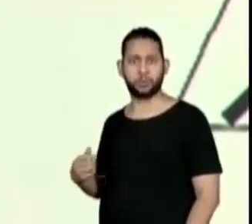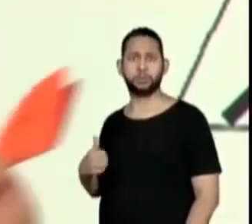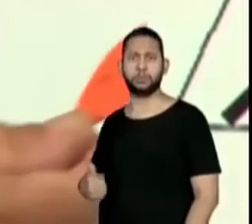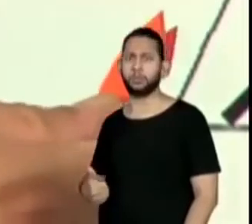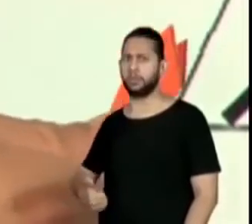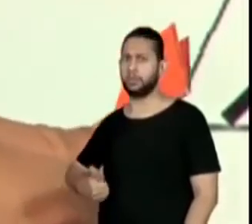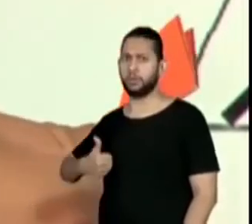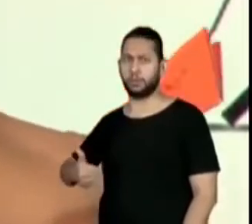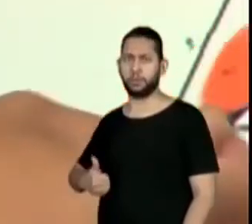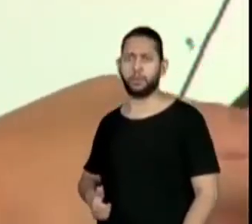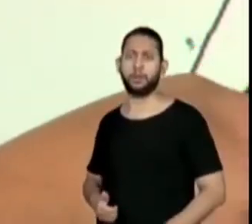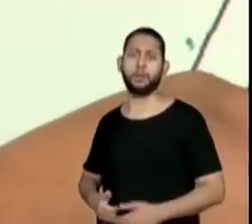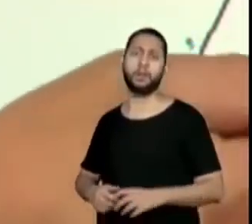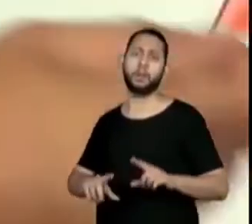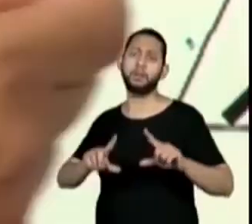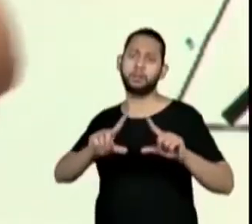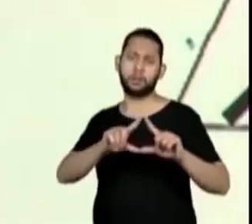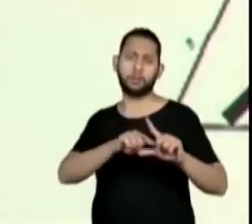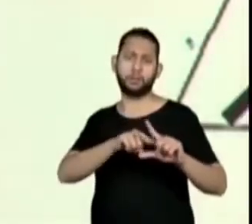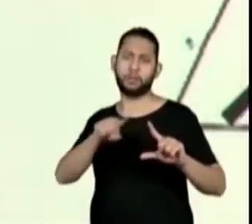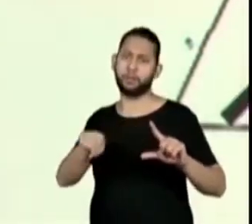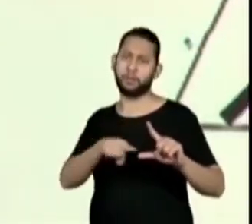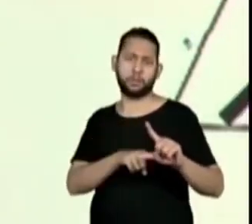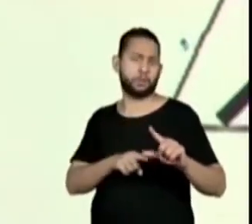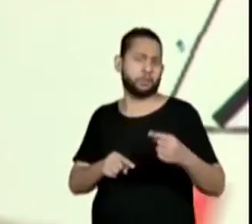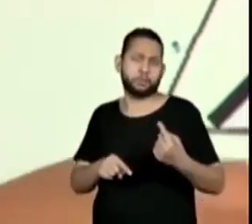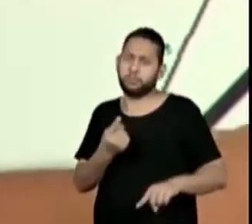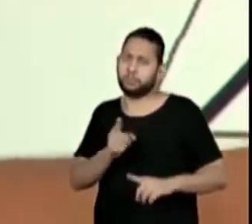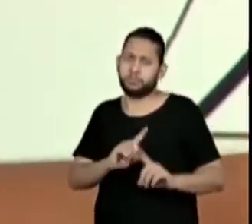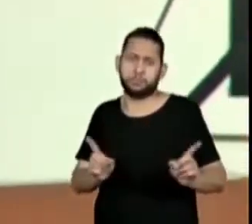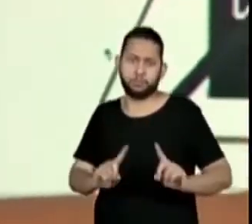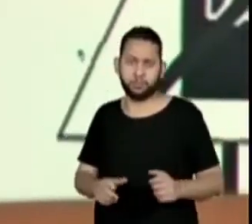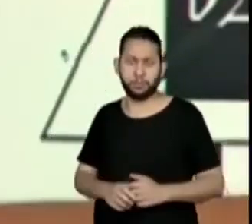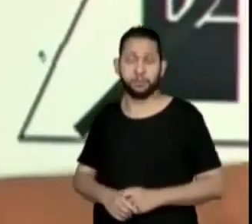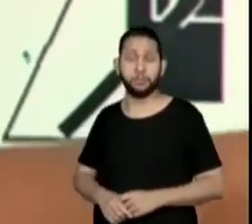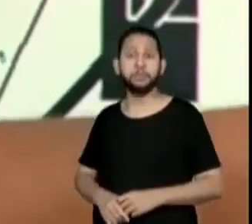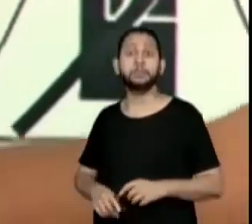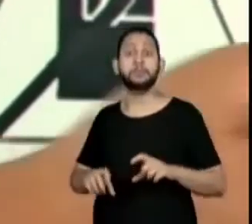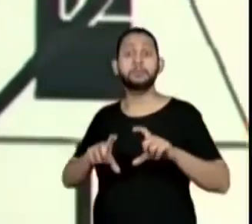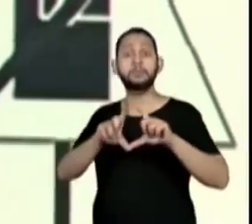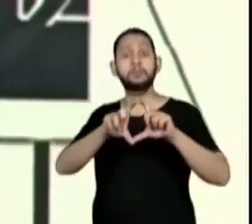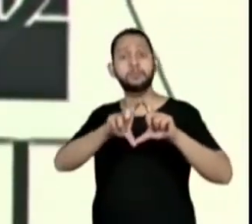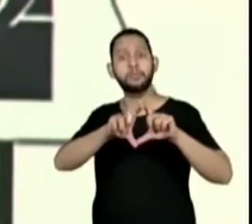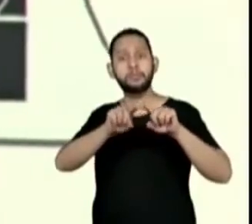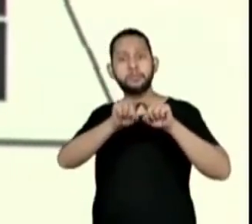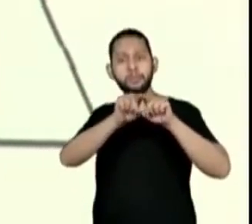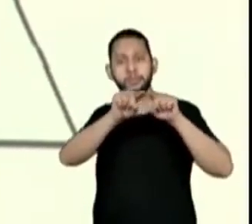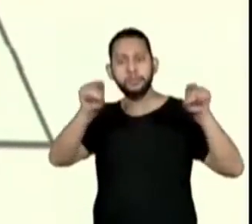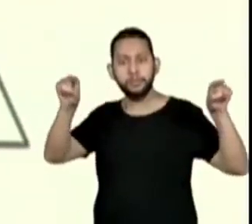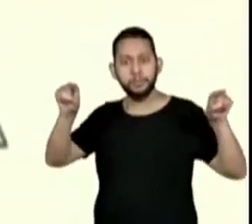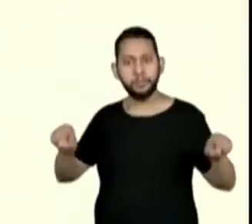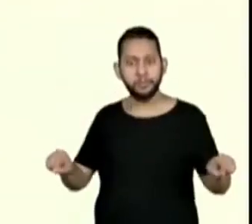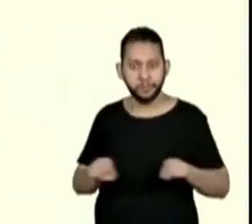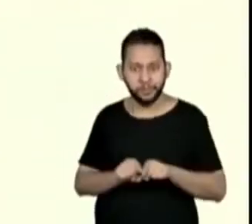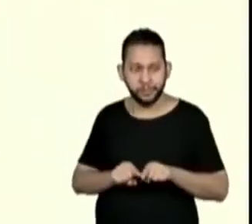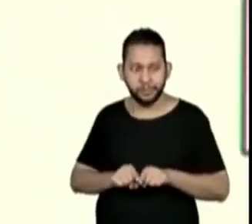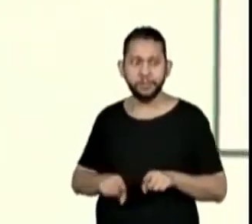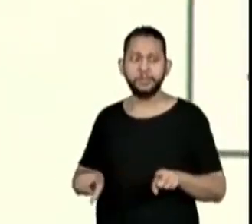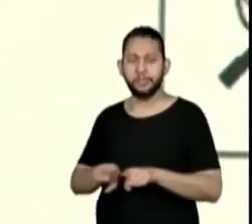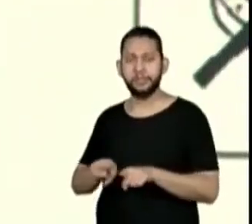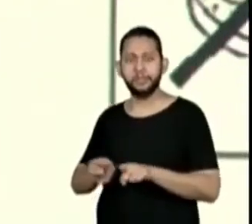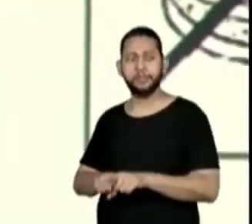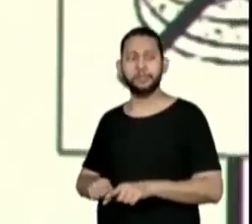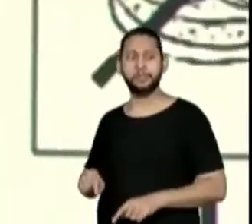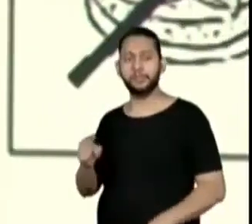Perfeito. Triângulo, vocês já viram, né, turma? Triângulo não tem nenhum. E o retângulo, eu acho que também tem 4.